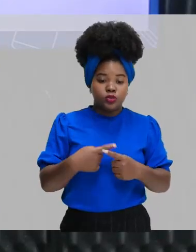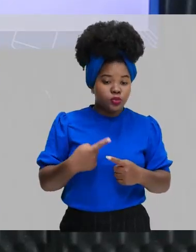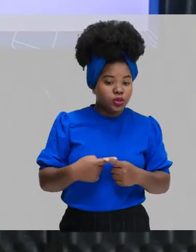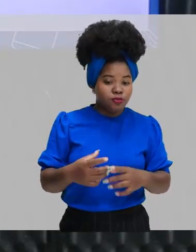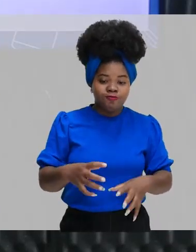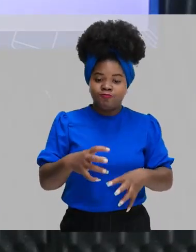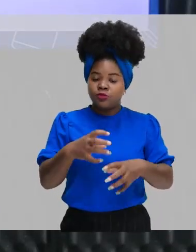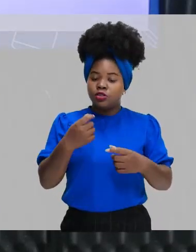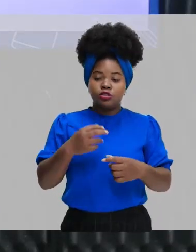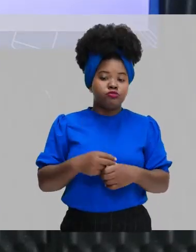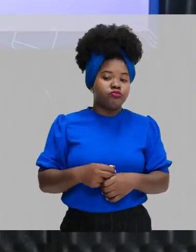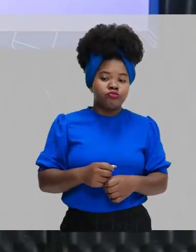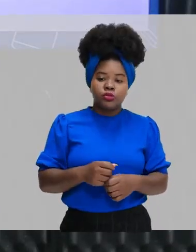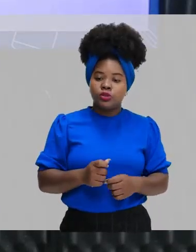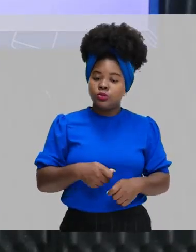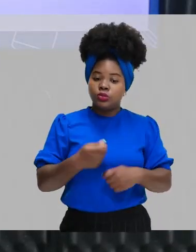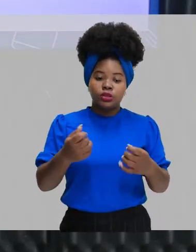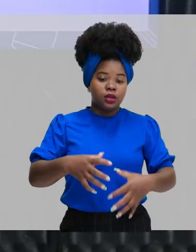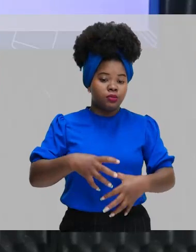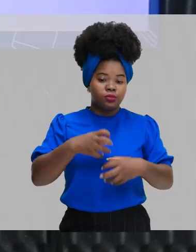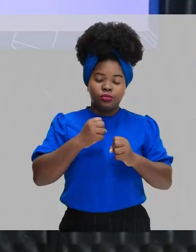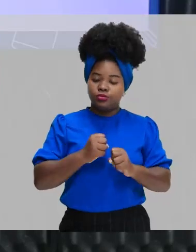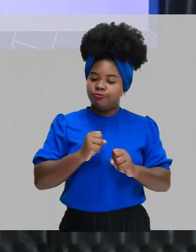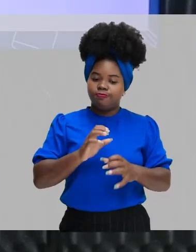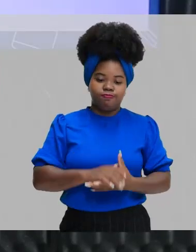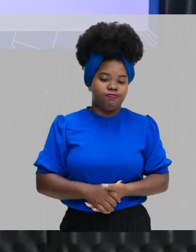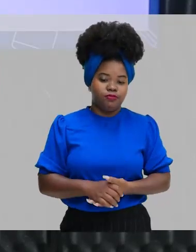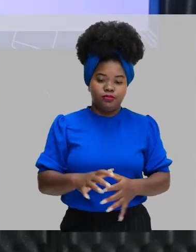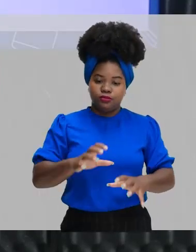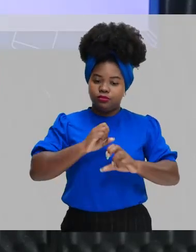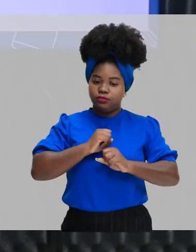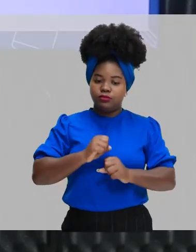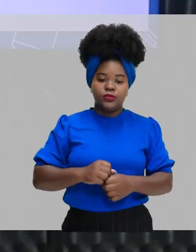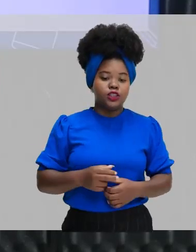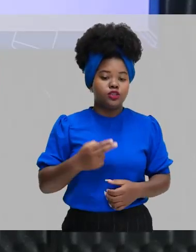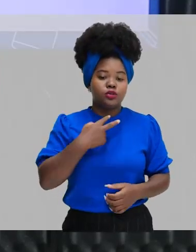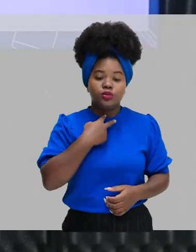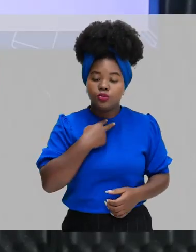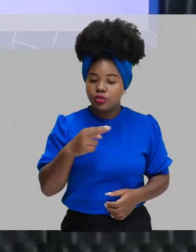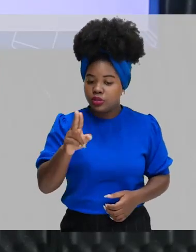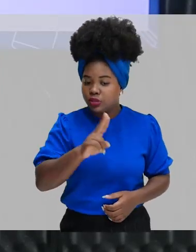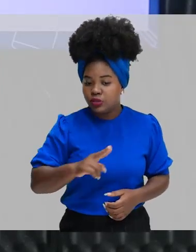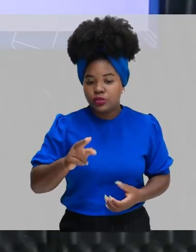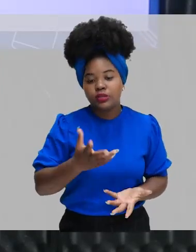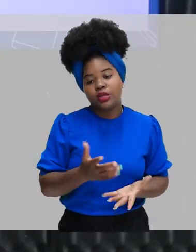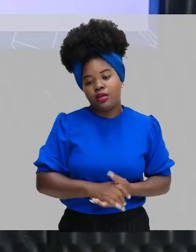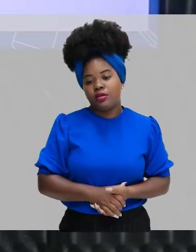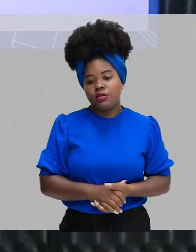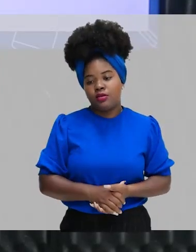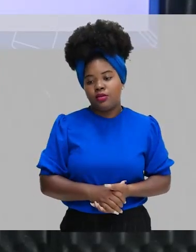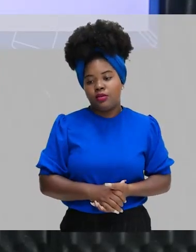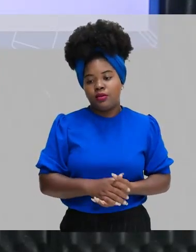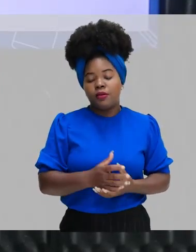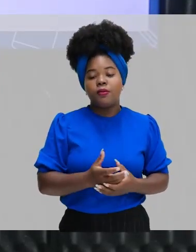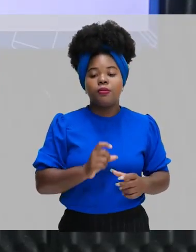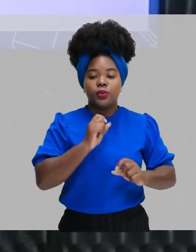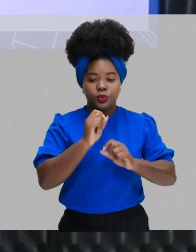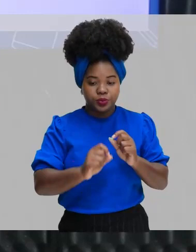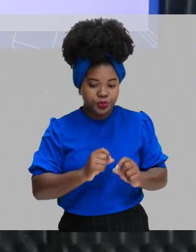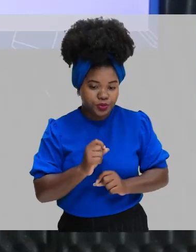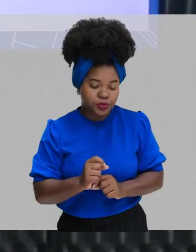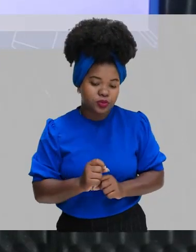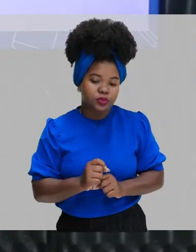partícula Alfa ela não pode ser usada no caso no no tratamento contra o câncer por quê Porque não consegue atravessar